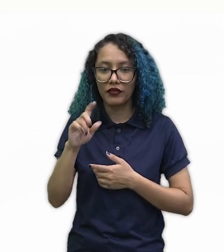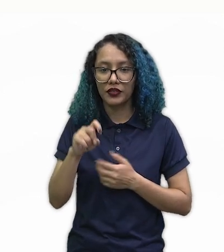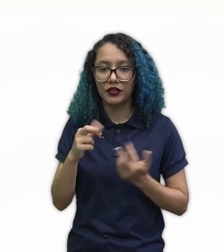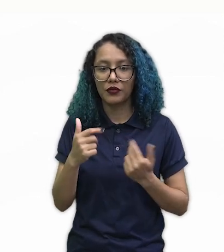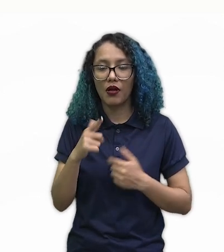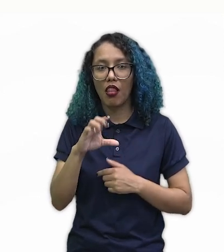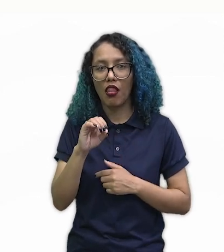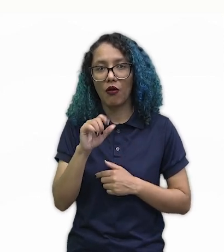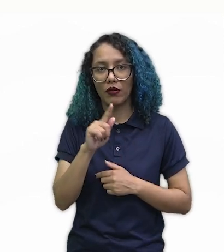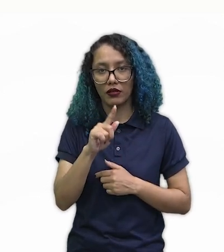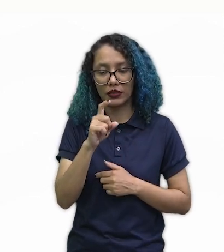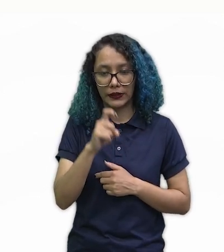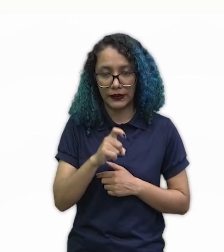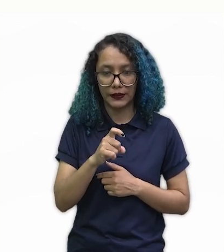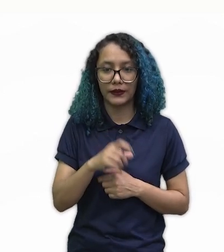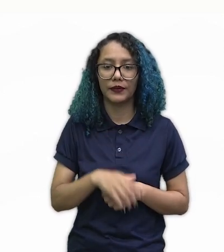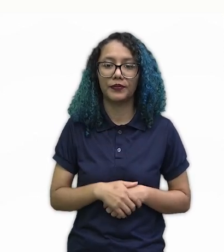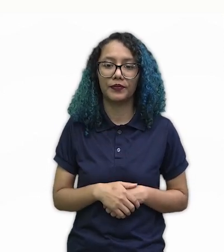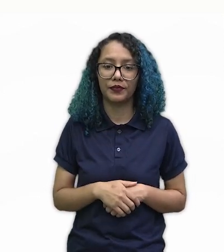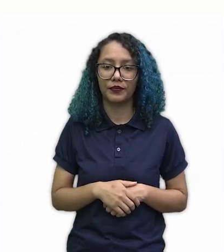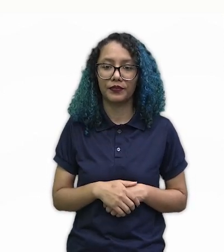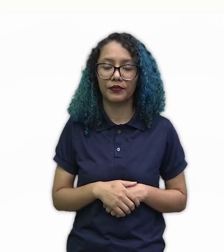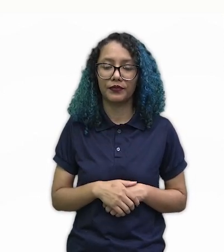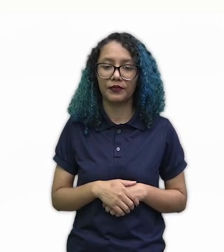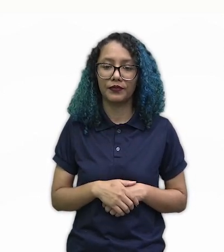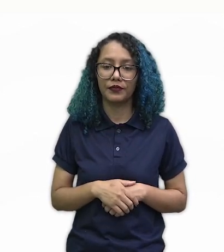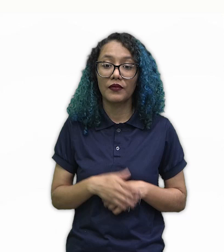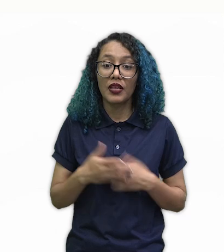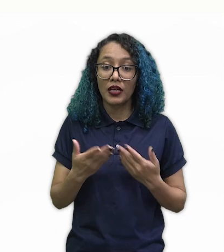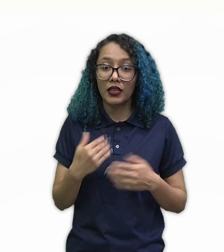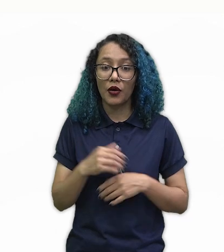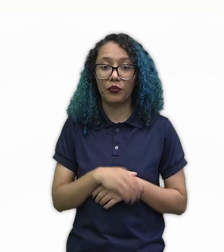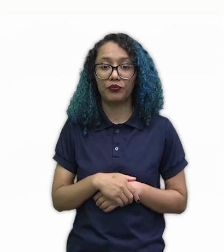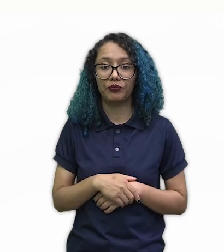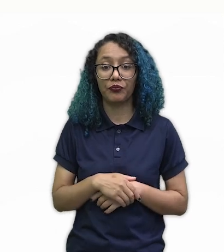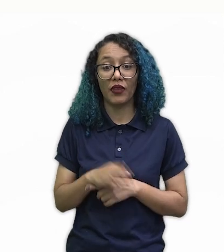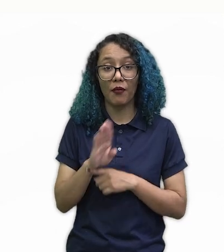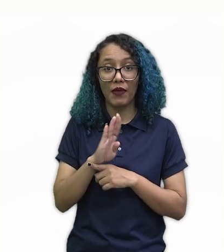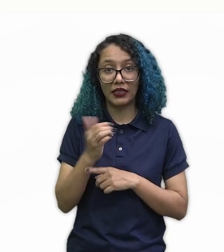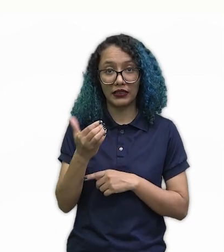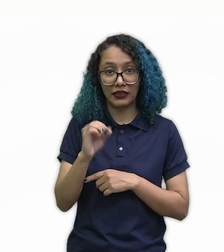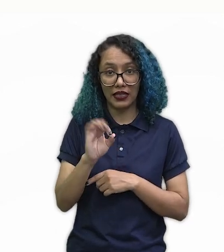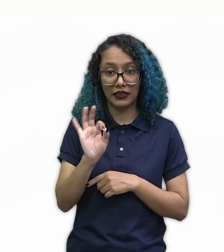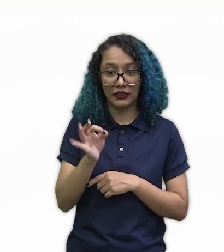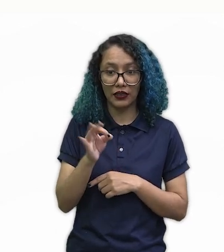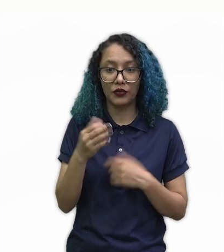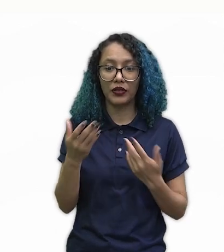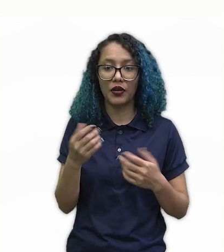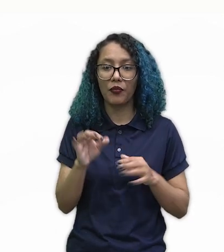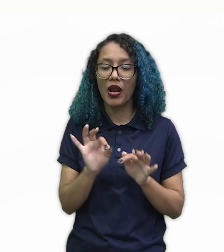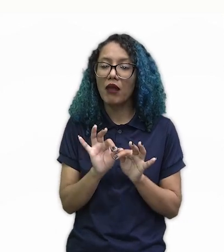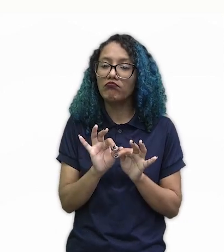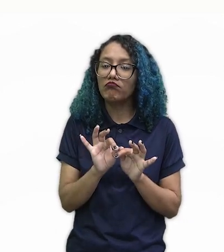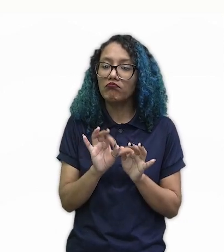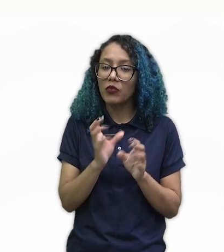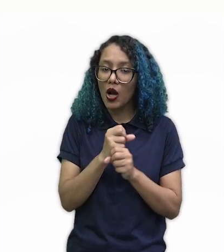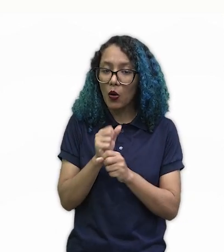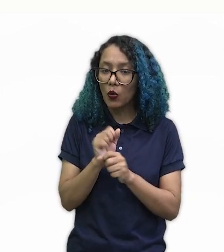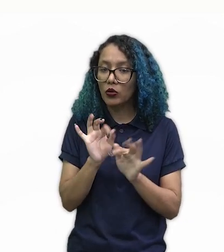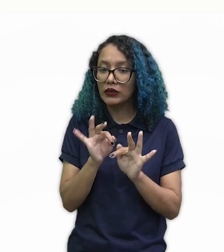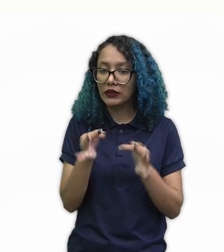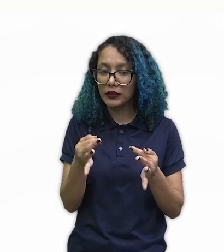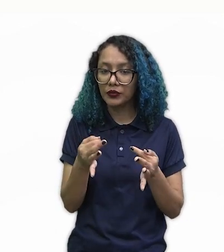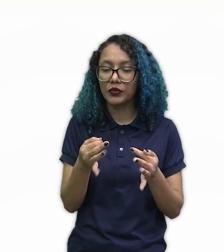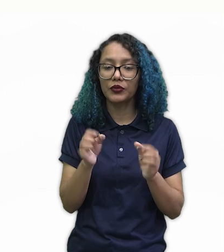a log de x. E como estamos trabalhando com o logaritmo de base 10, para simplificar os cálculos,